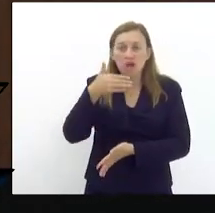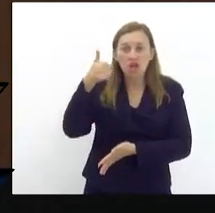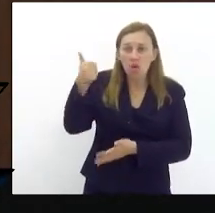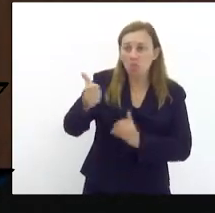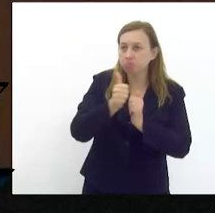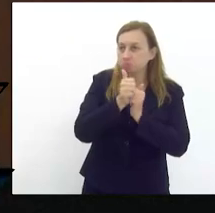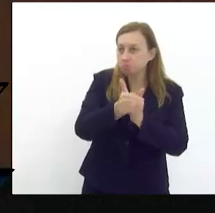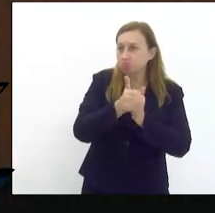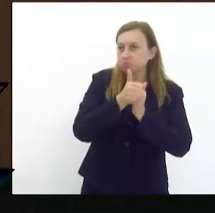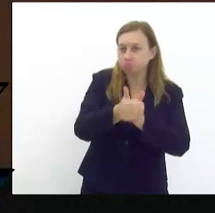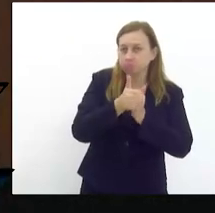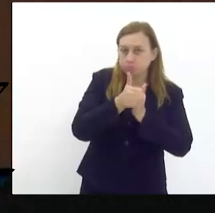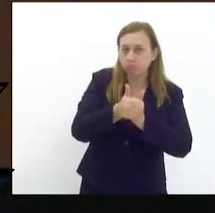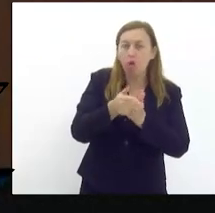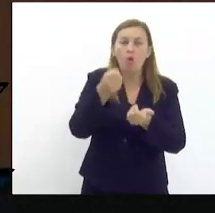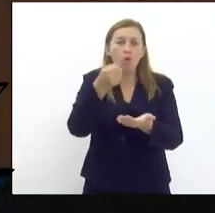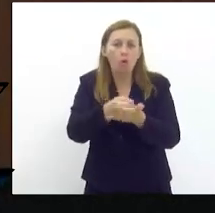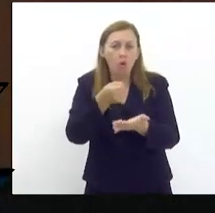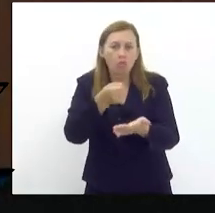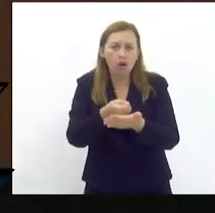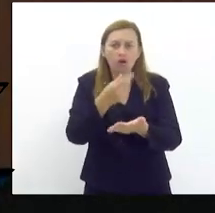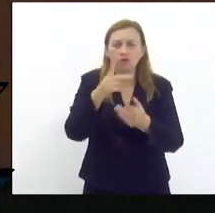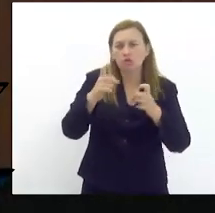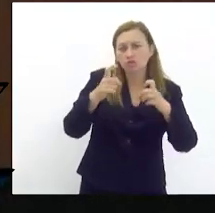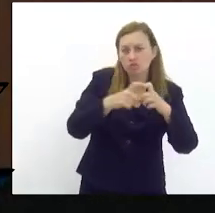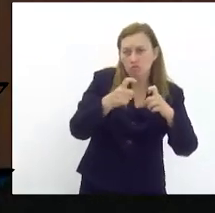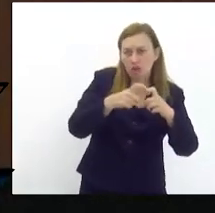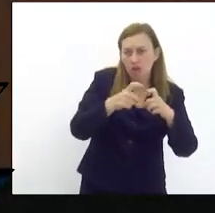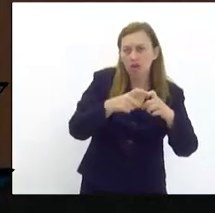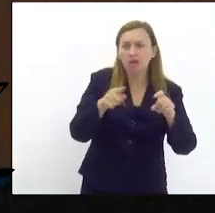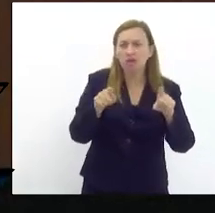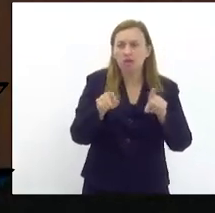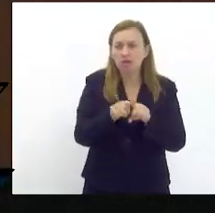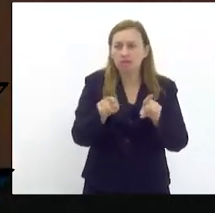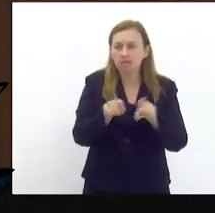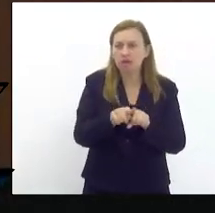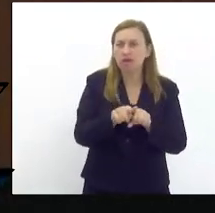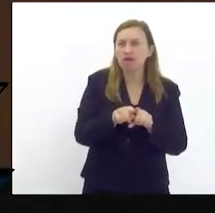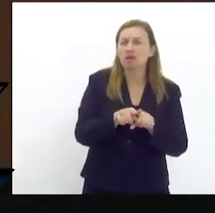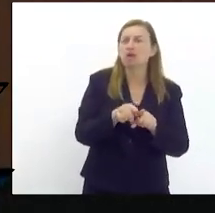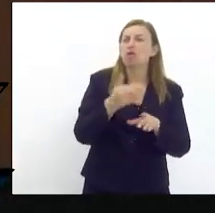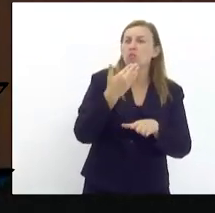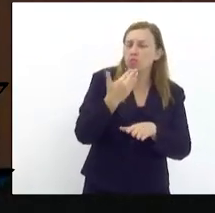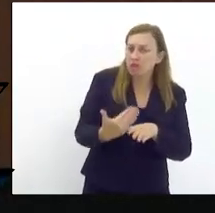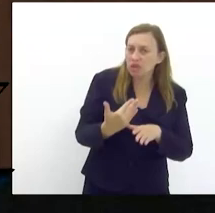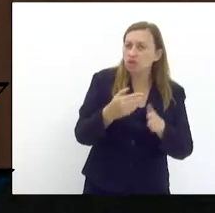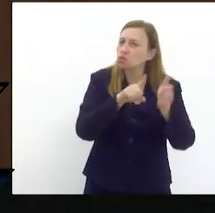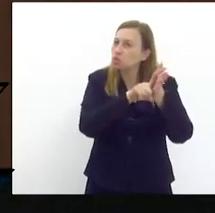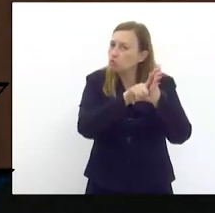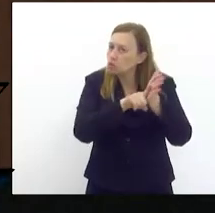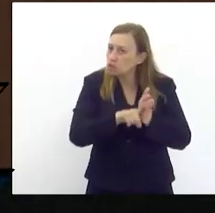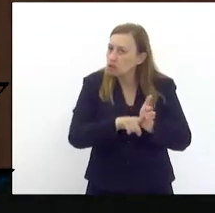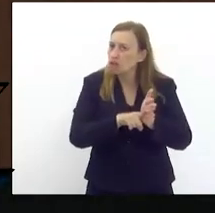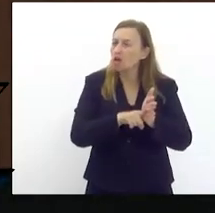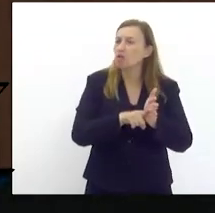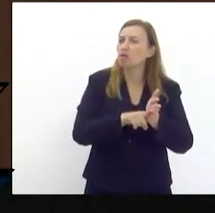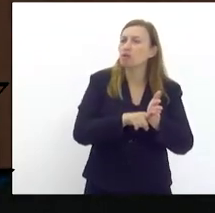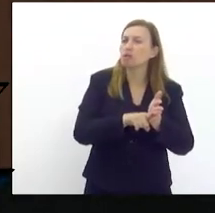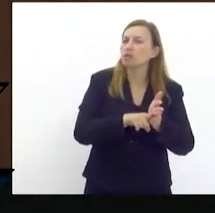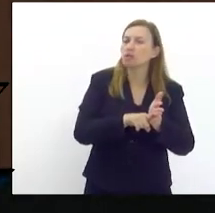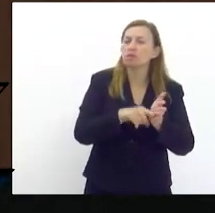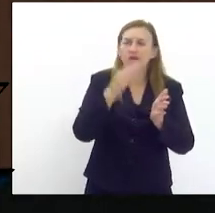acompanhamento cobrar os seus médicos que eles frequentemente visitam o pedido dos exames para o